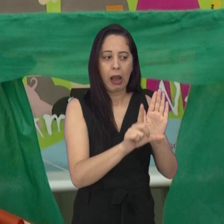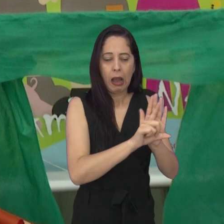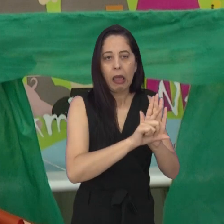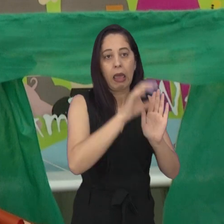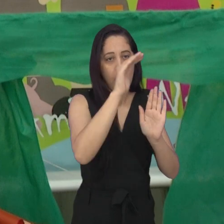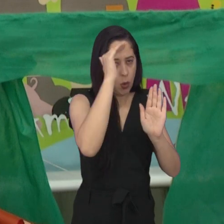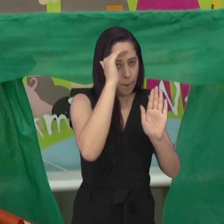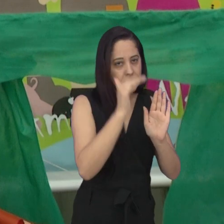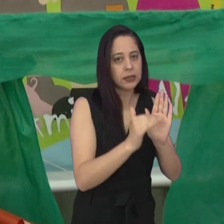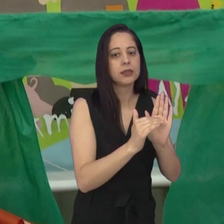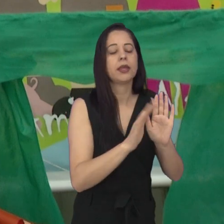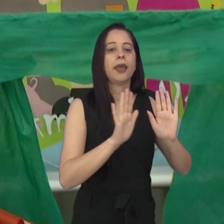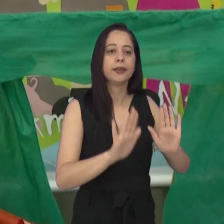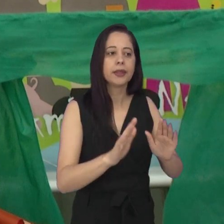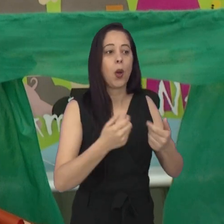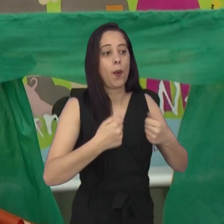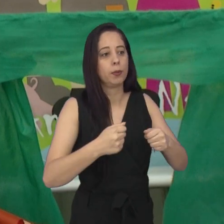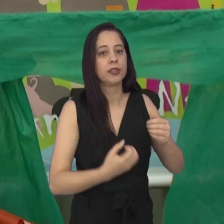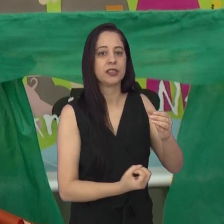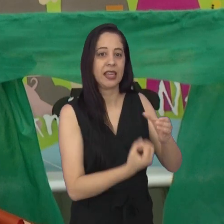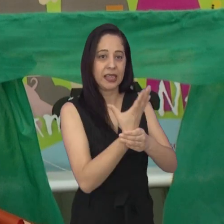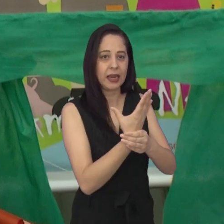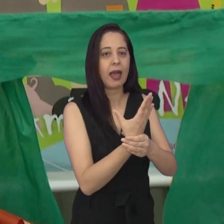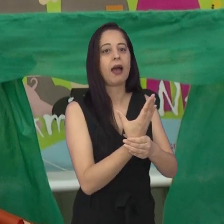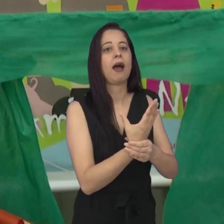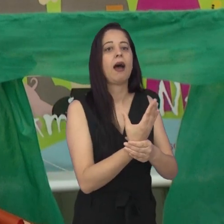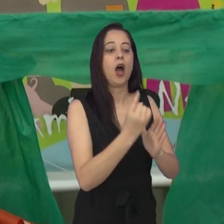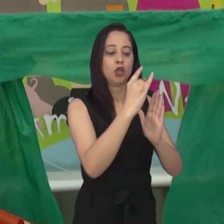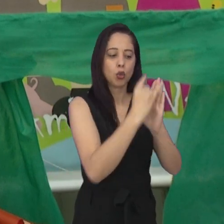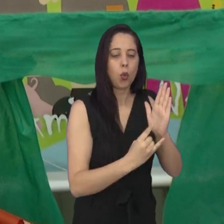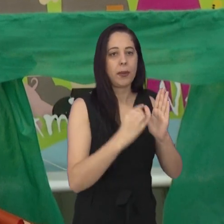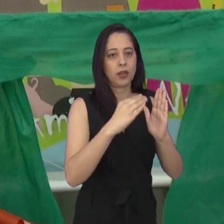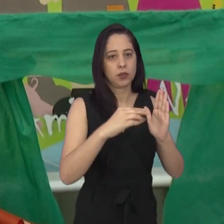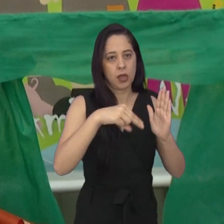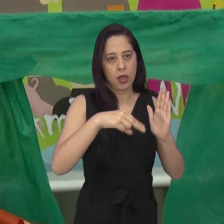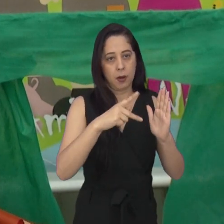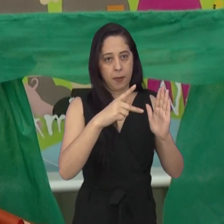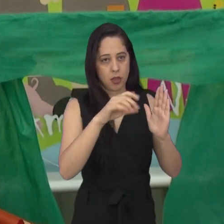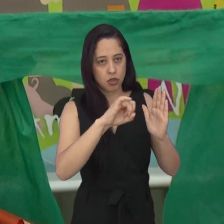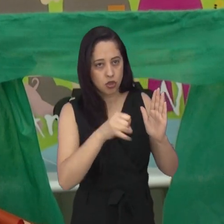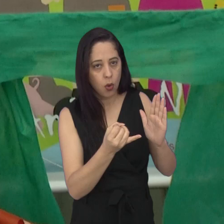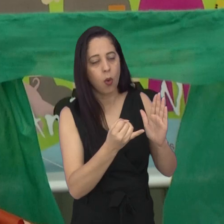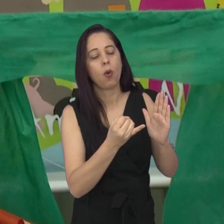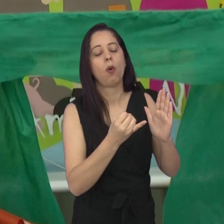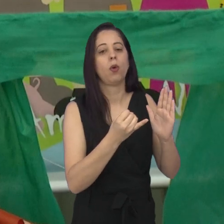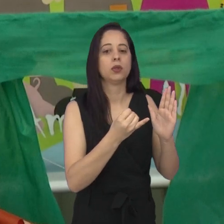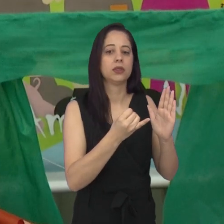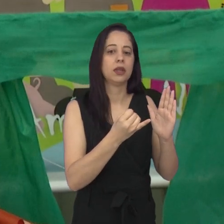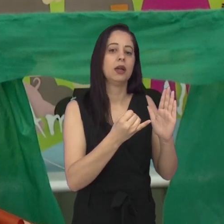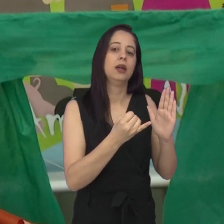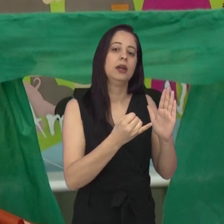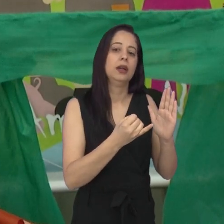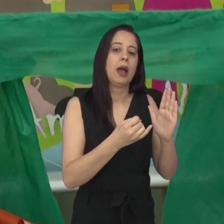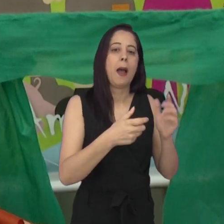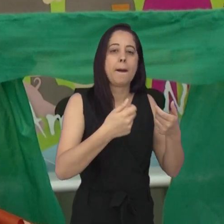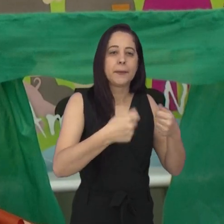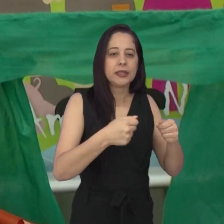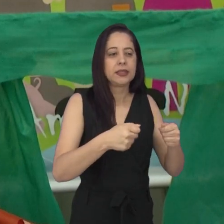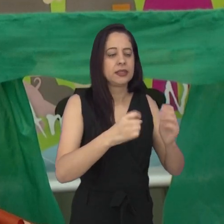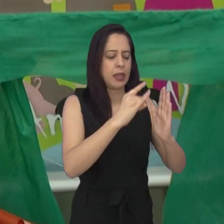ser na lei, tem que fazer tudo. Então, eu tive que criar meu CPF, meu CNPJ, tive que fazer